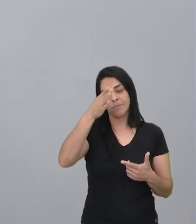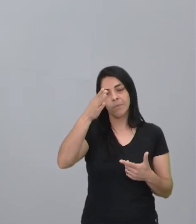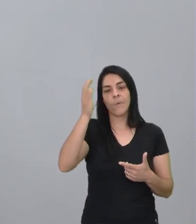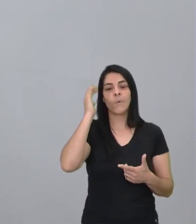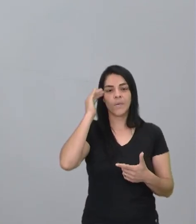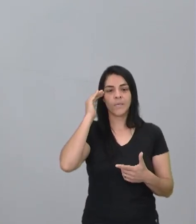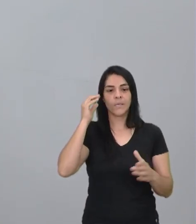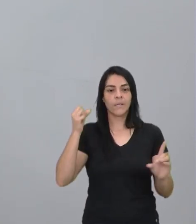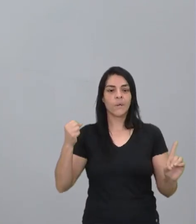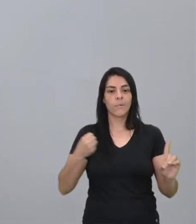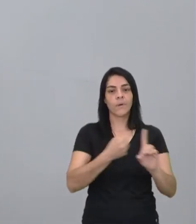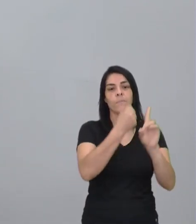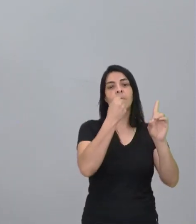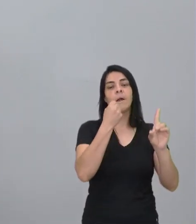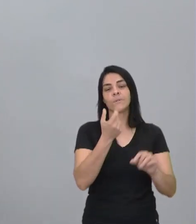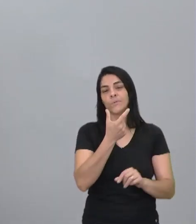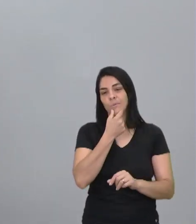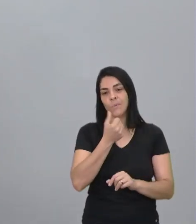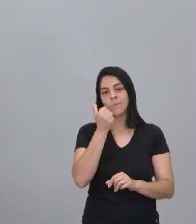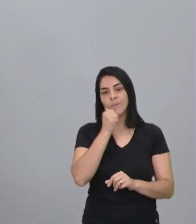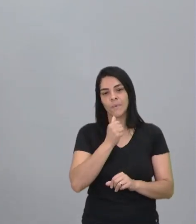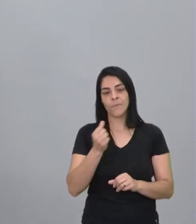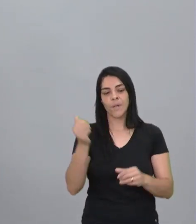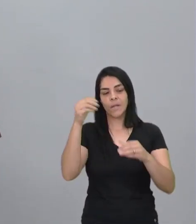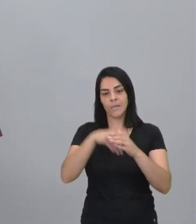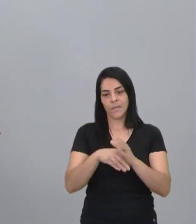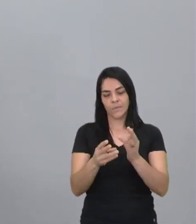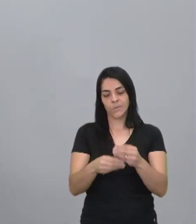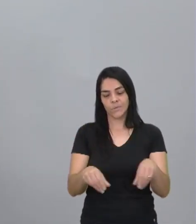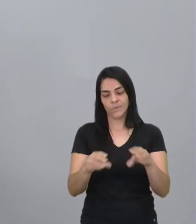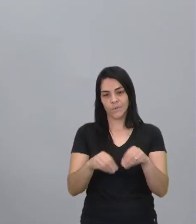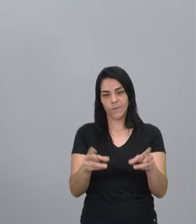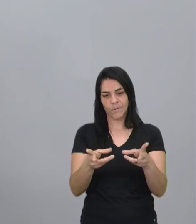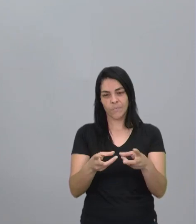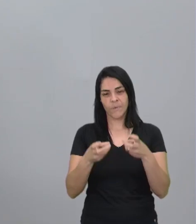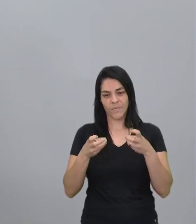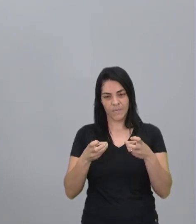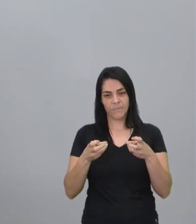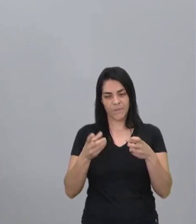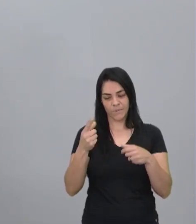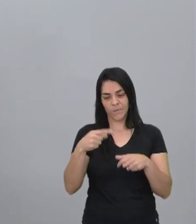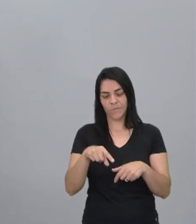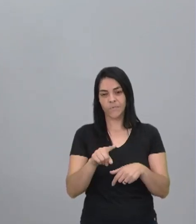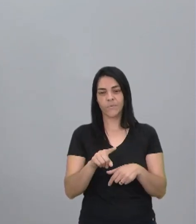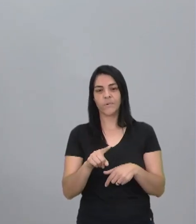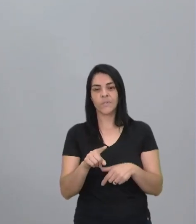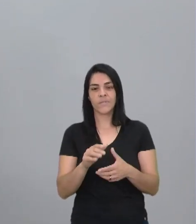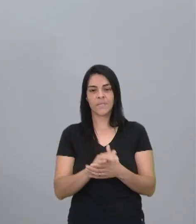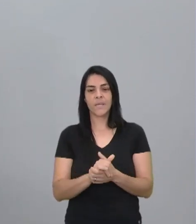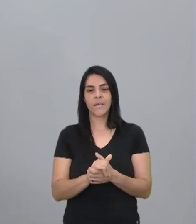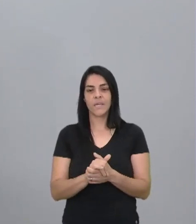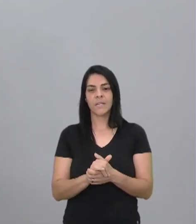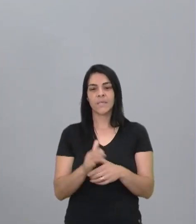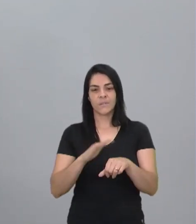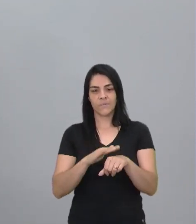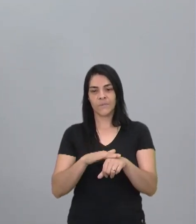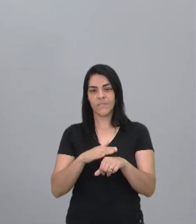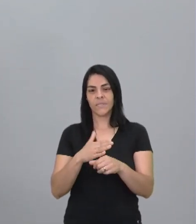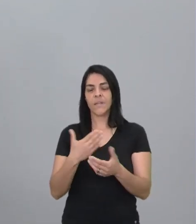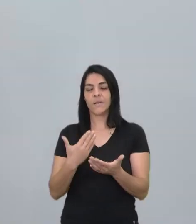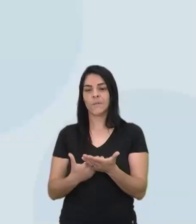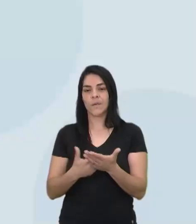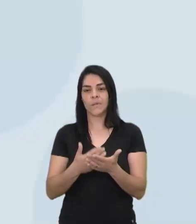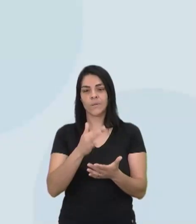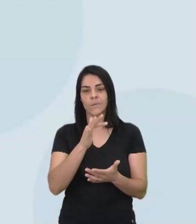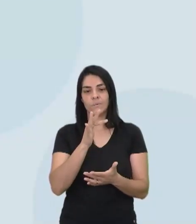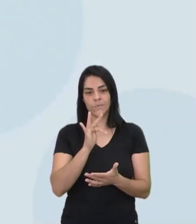do homem dentro desse solo. Então, olhando aí o caminho que vocês traçaram aí com o Ti, que vai aparecer para vocês.